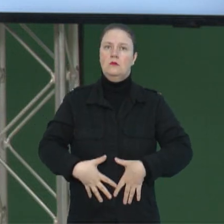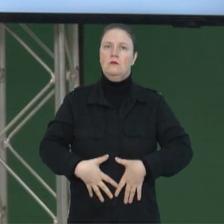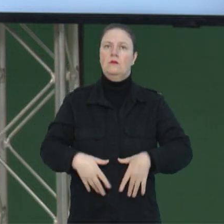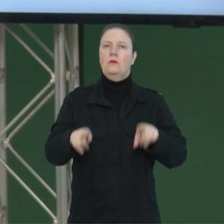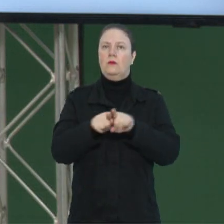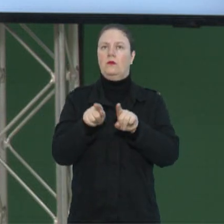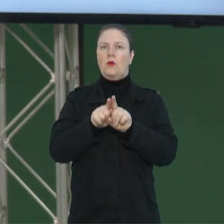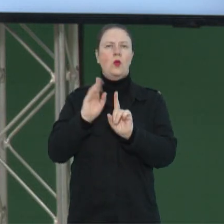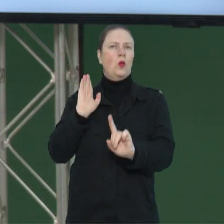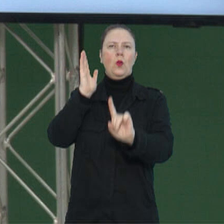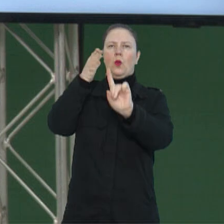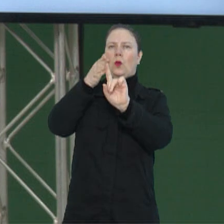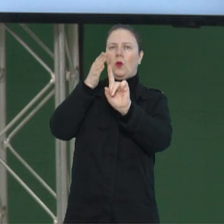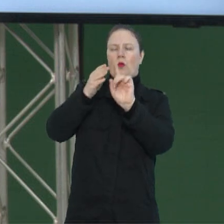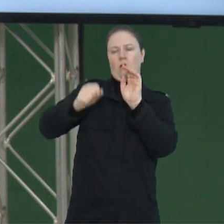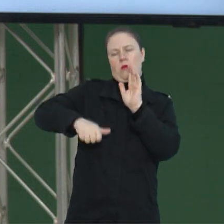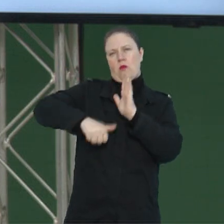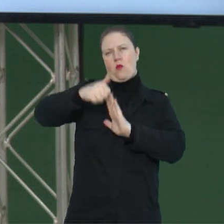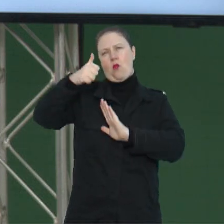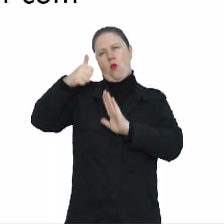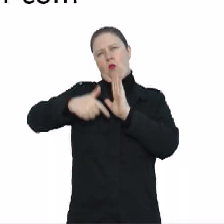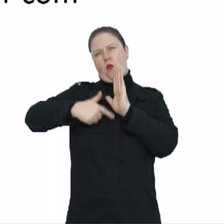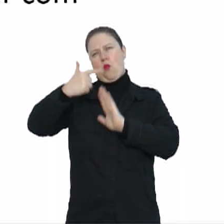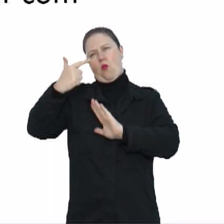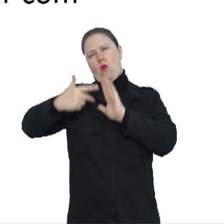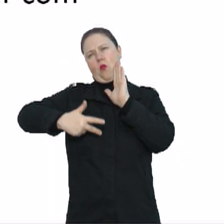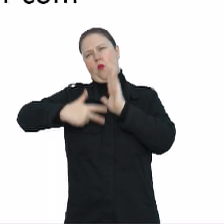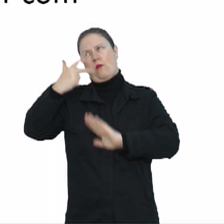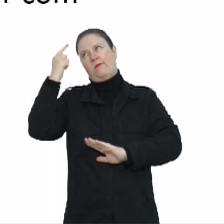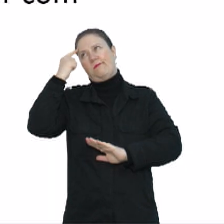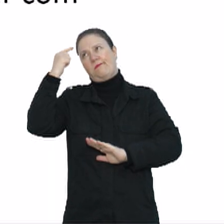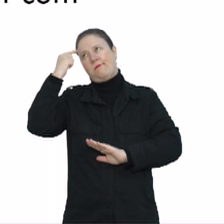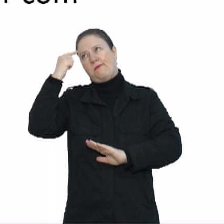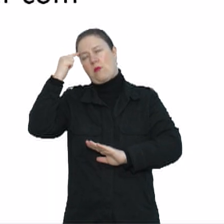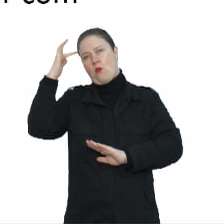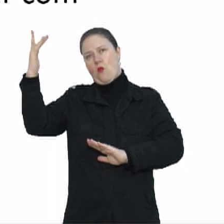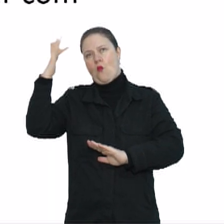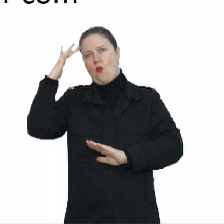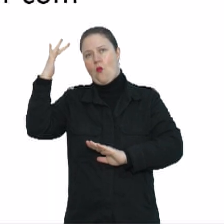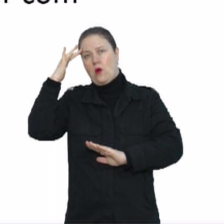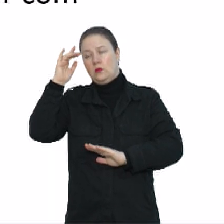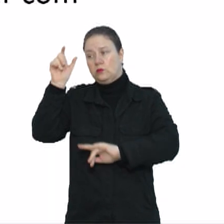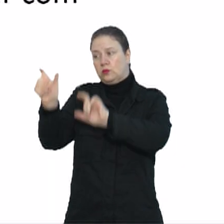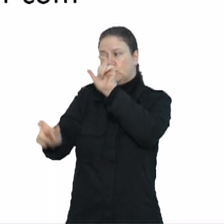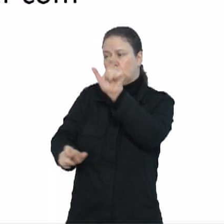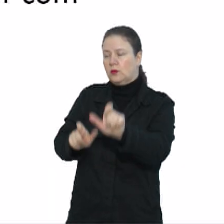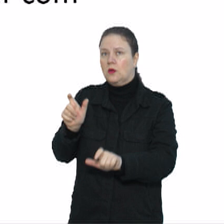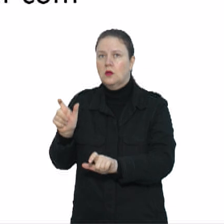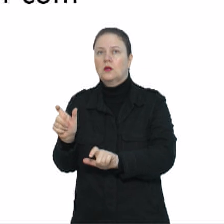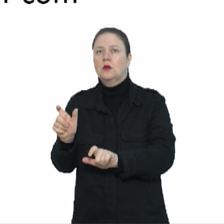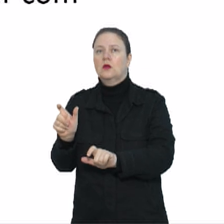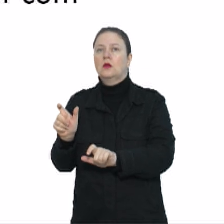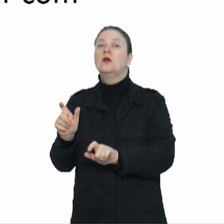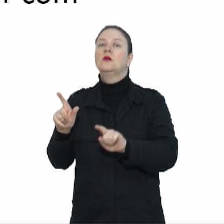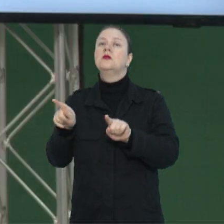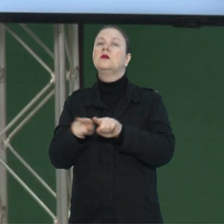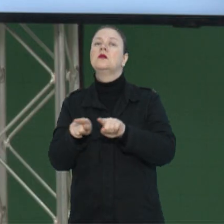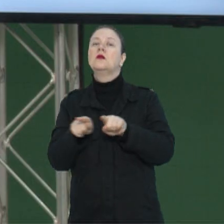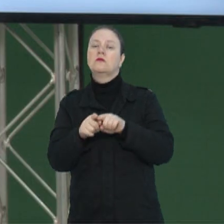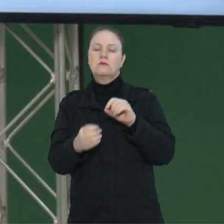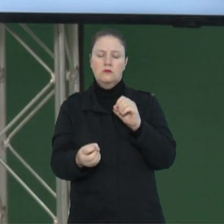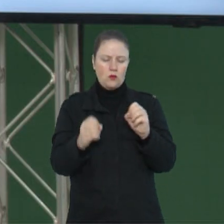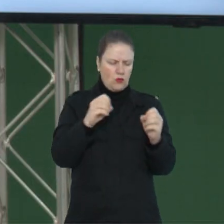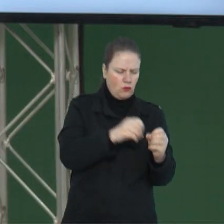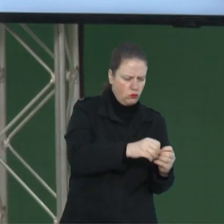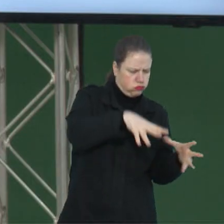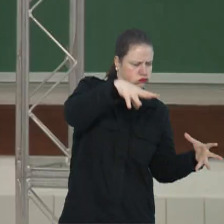desses primeiros pensadores do cristianismo, conversão dos pagãos e defesa dos dogmas da fé cristã. Por exemplo, a criação do mundo,